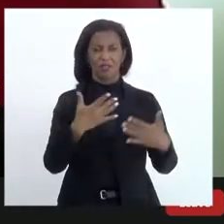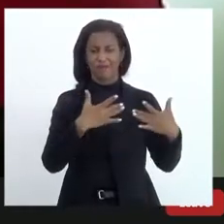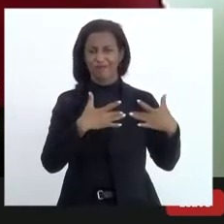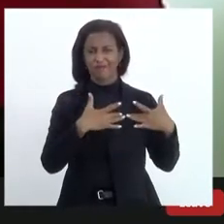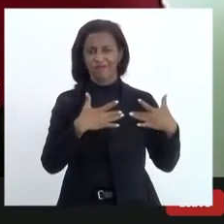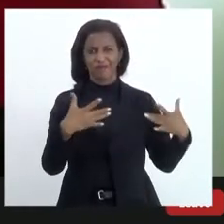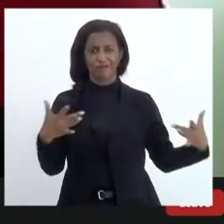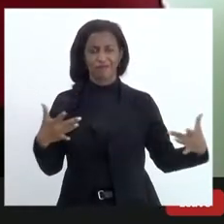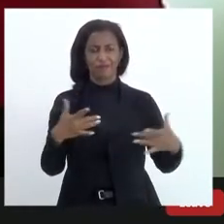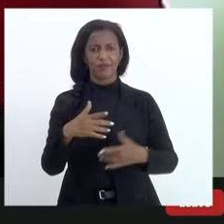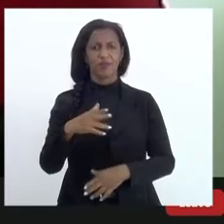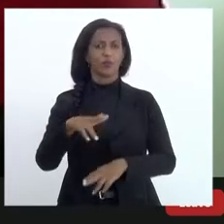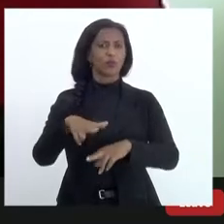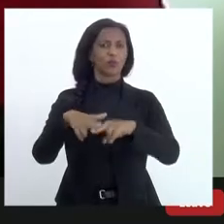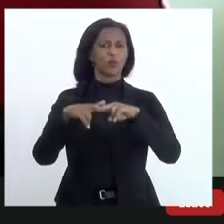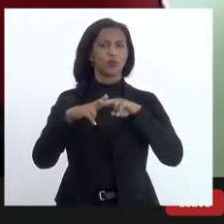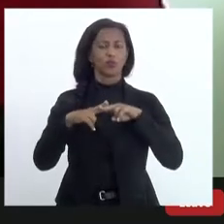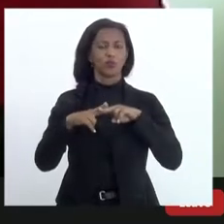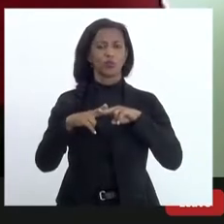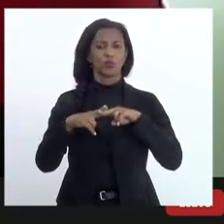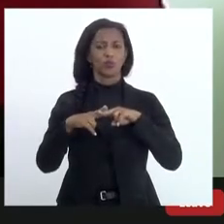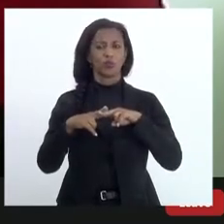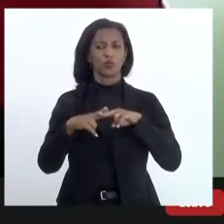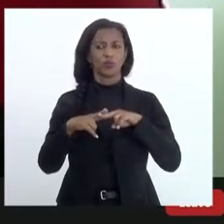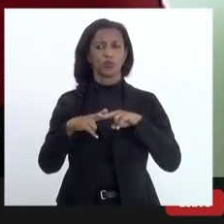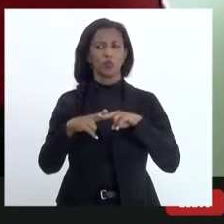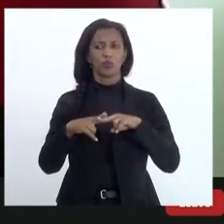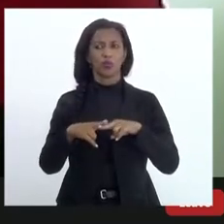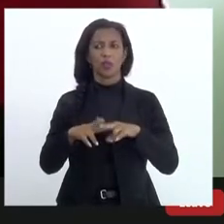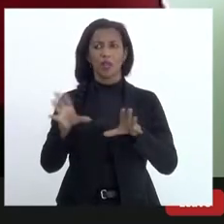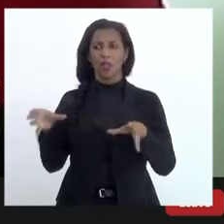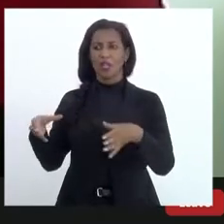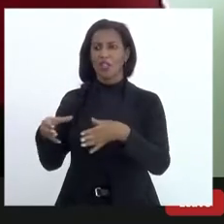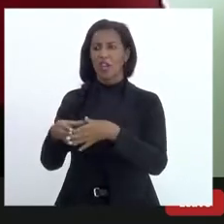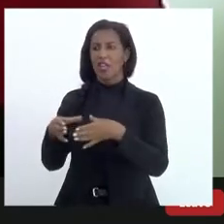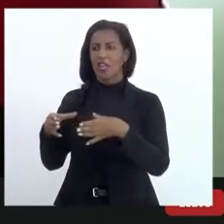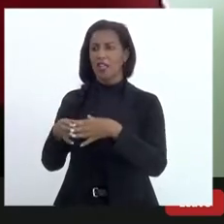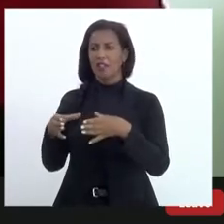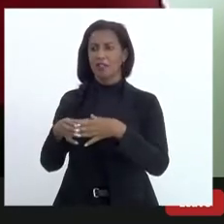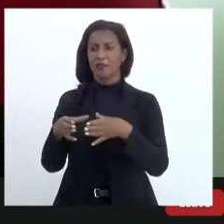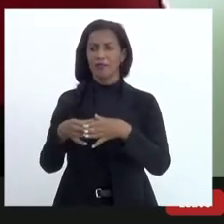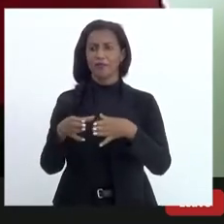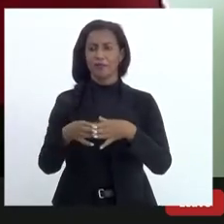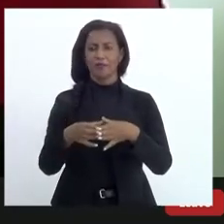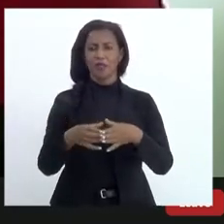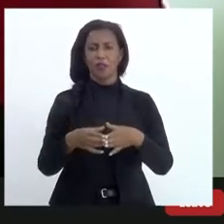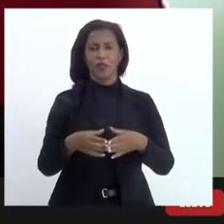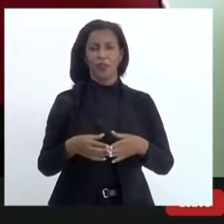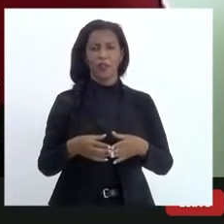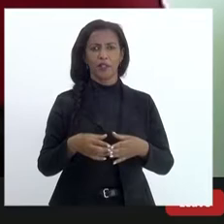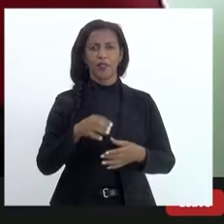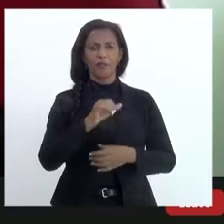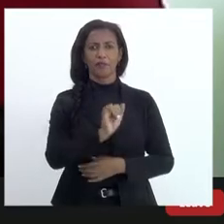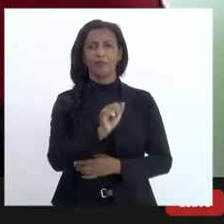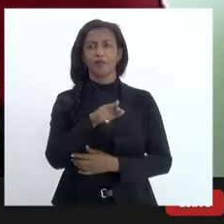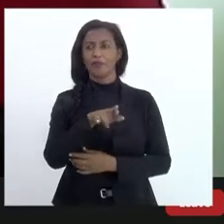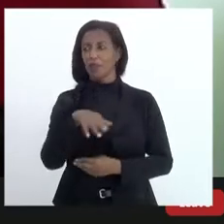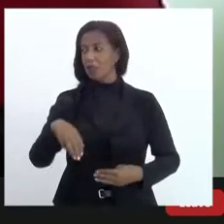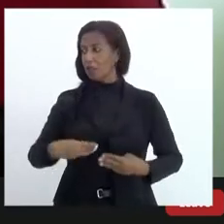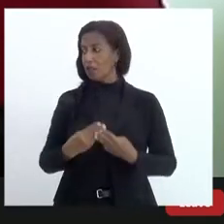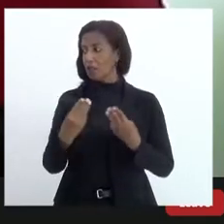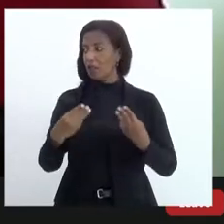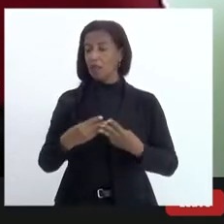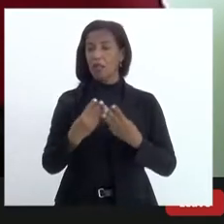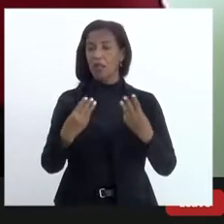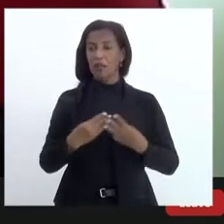né, em razão à comunidade judaica, em razão do ataque de